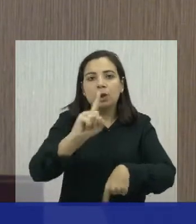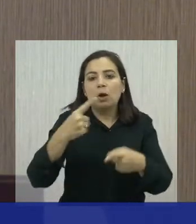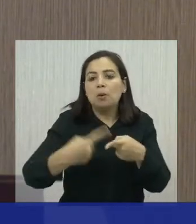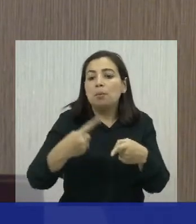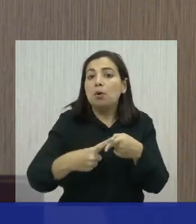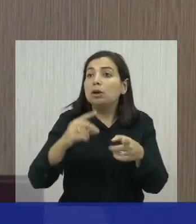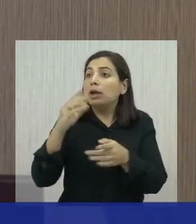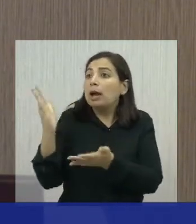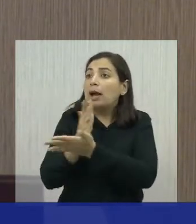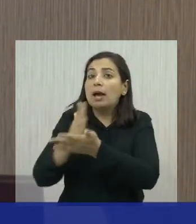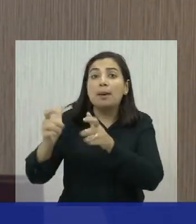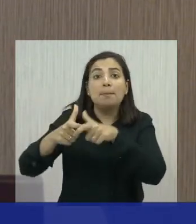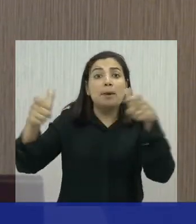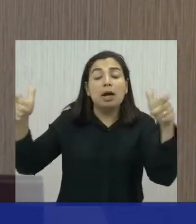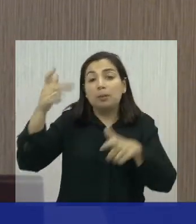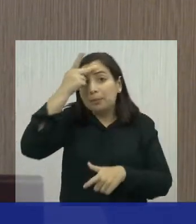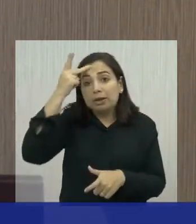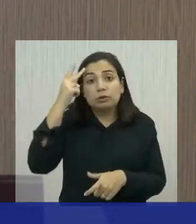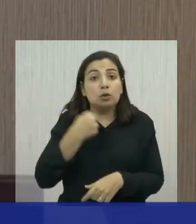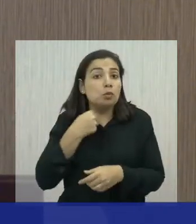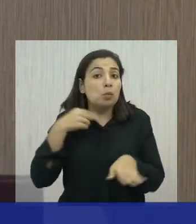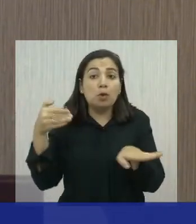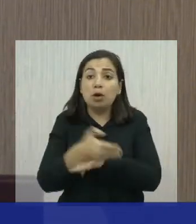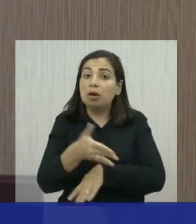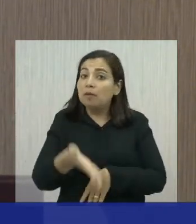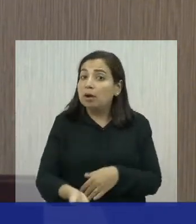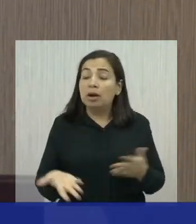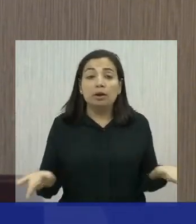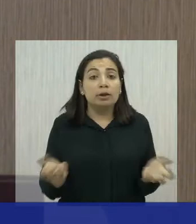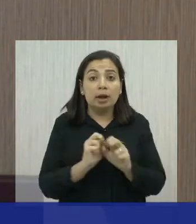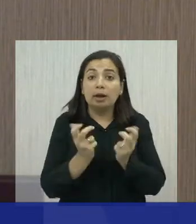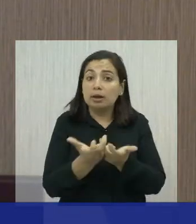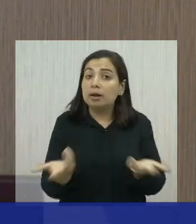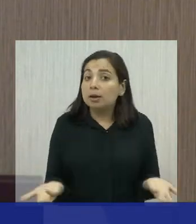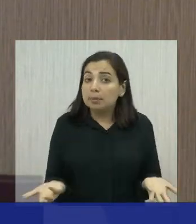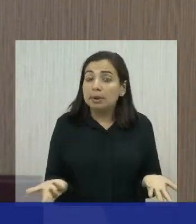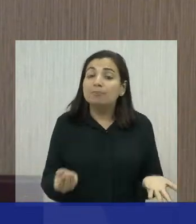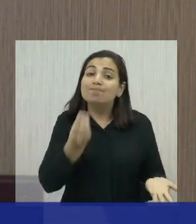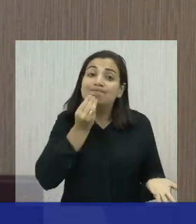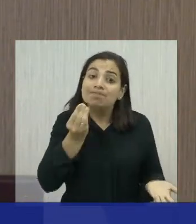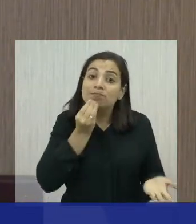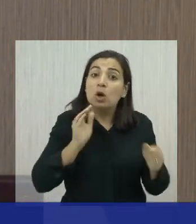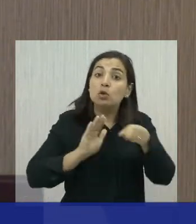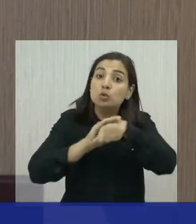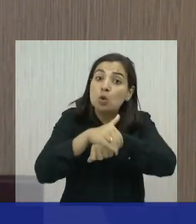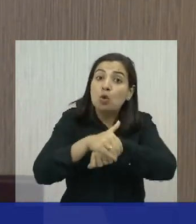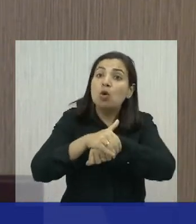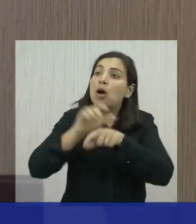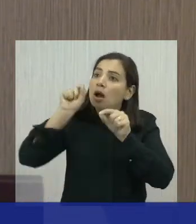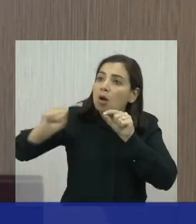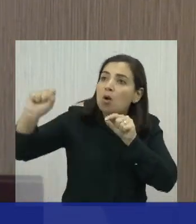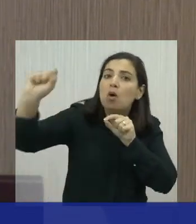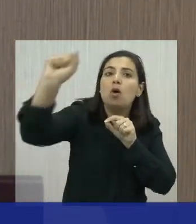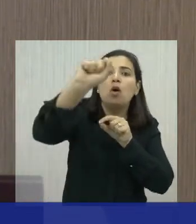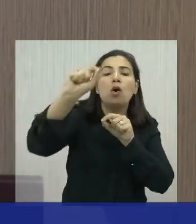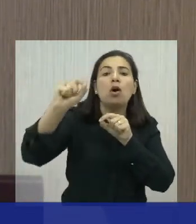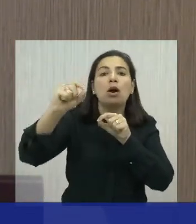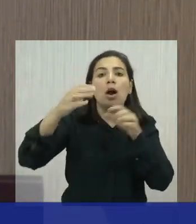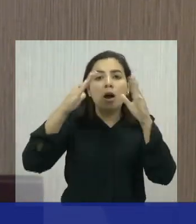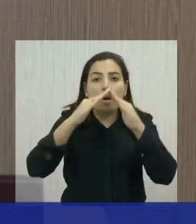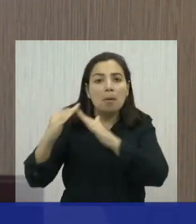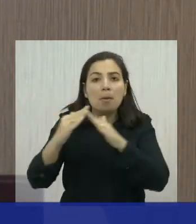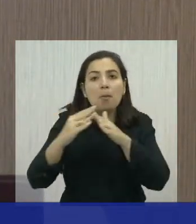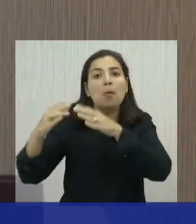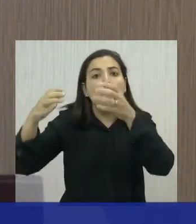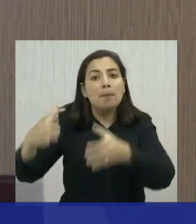da maioria da população de Fortaleza. Essas audiências deveriam acontecer à noite nos bairros, para que as pessoas decidissem realmente o